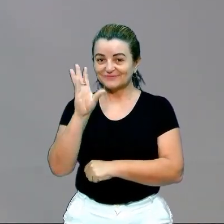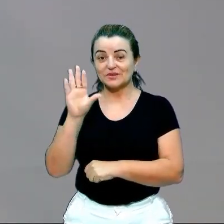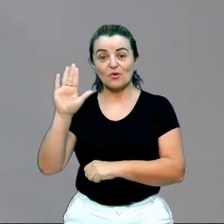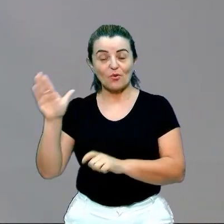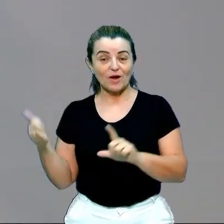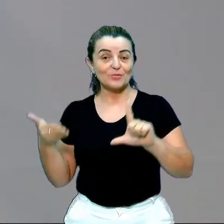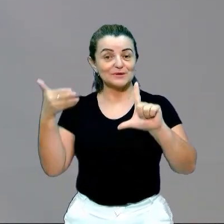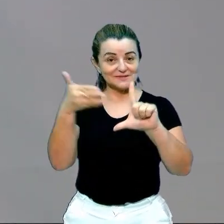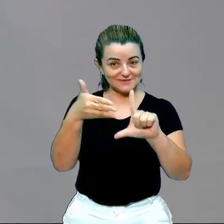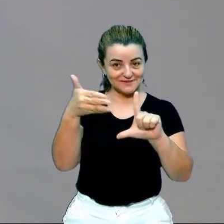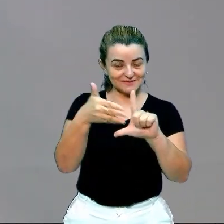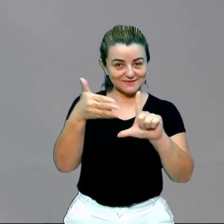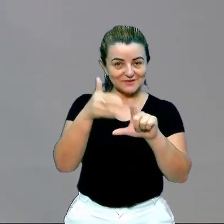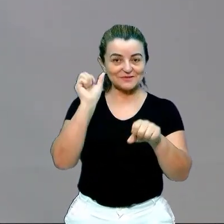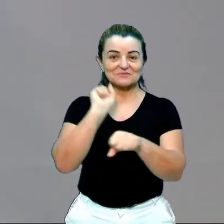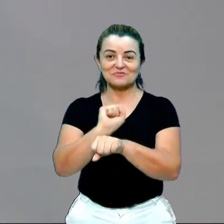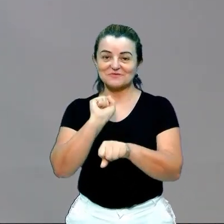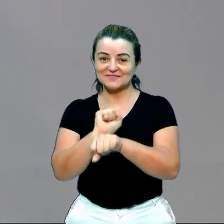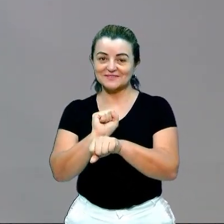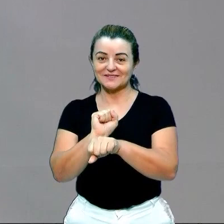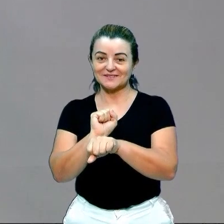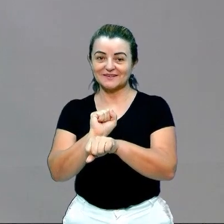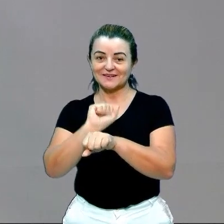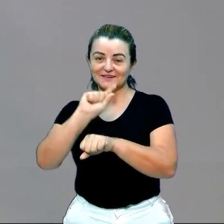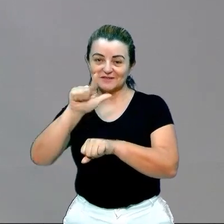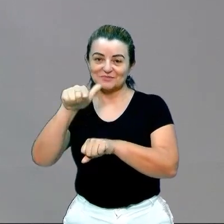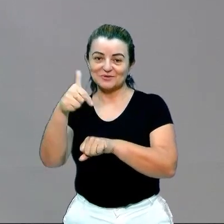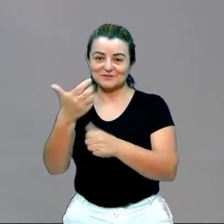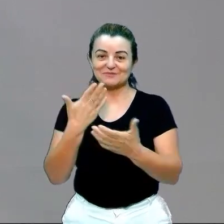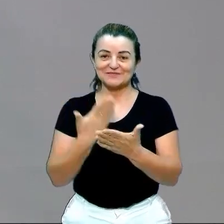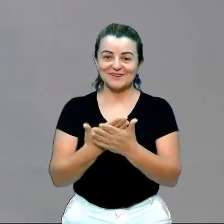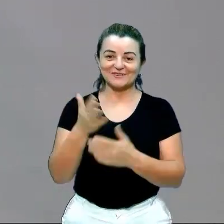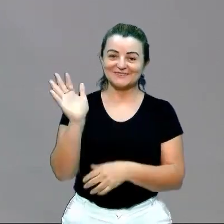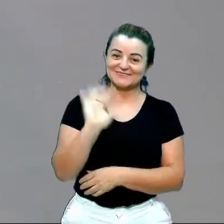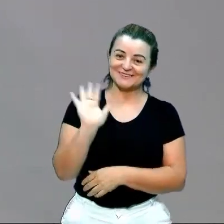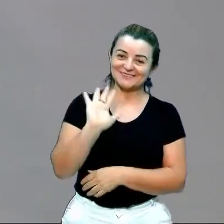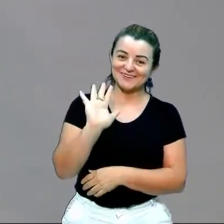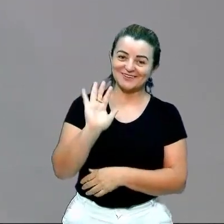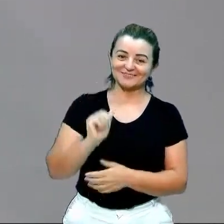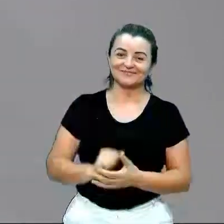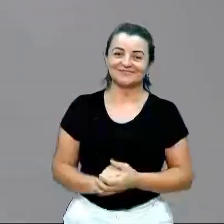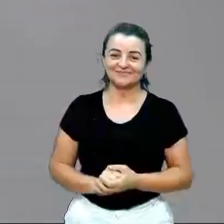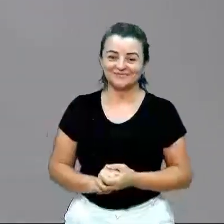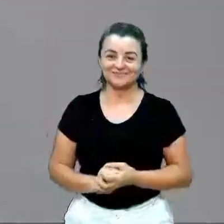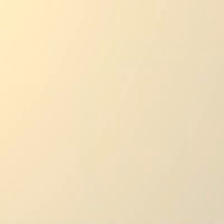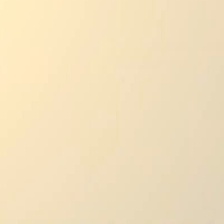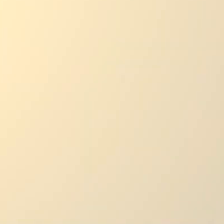nossa plataforma e eu aguardo você para as próximas aulas. Tchau, tchau, pessoal!